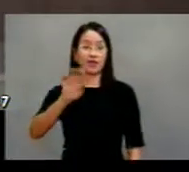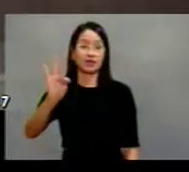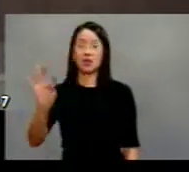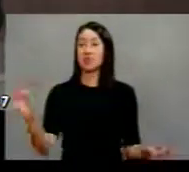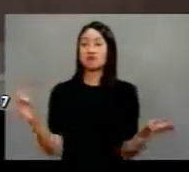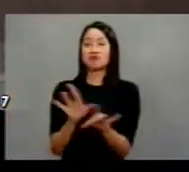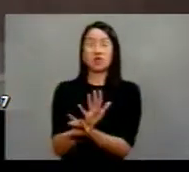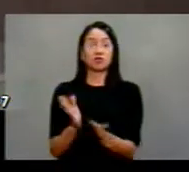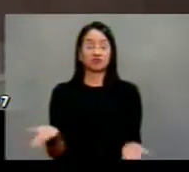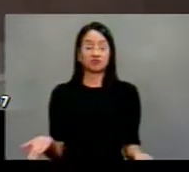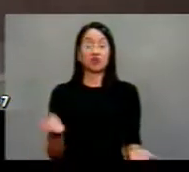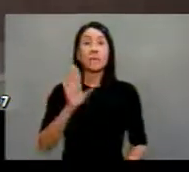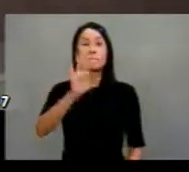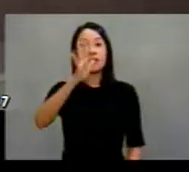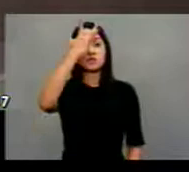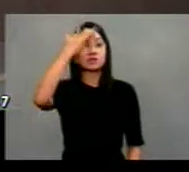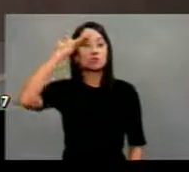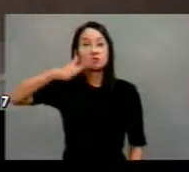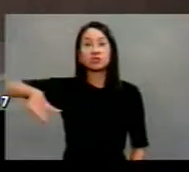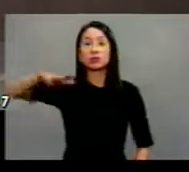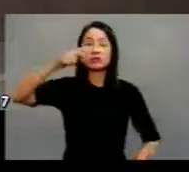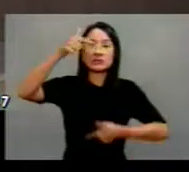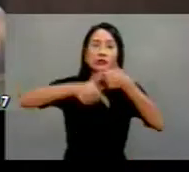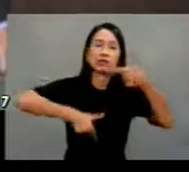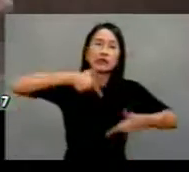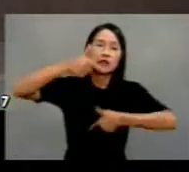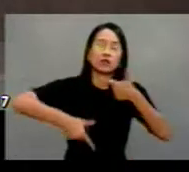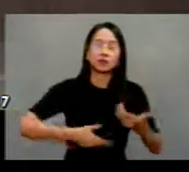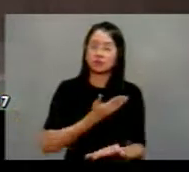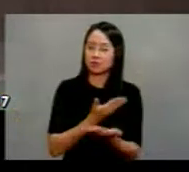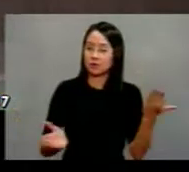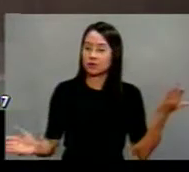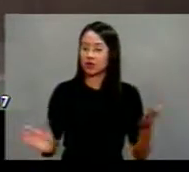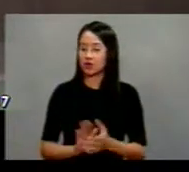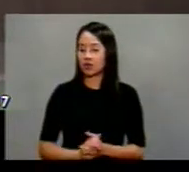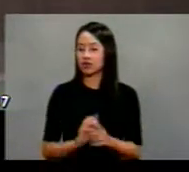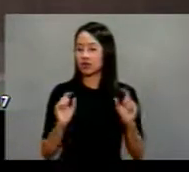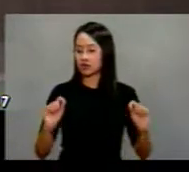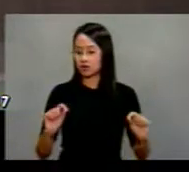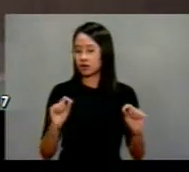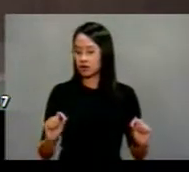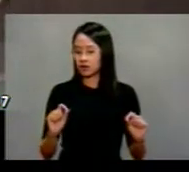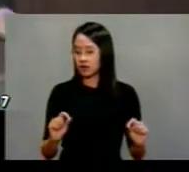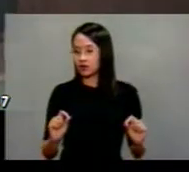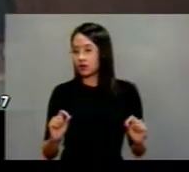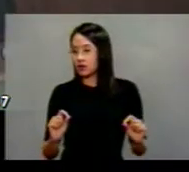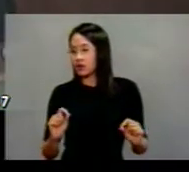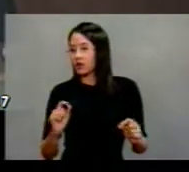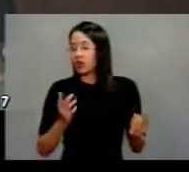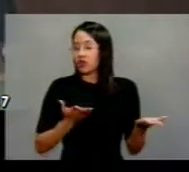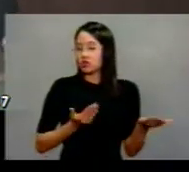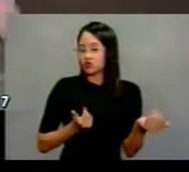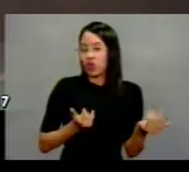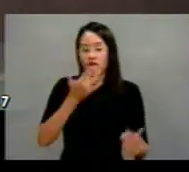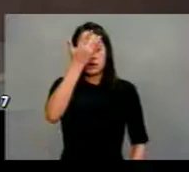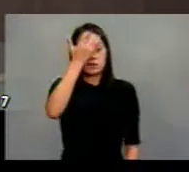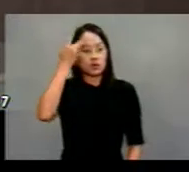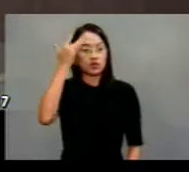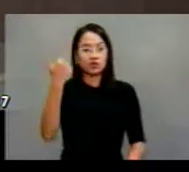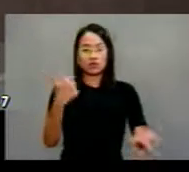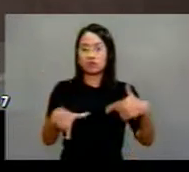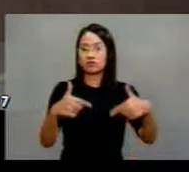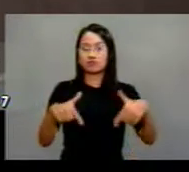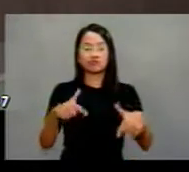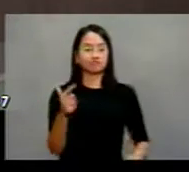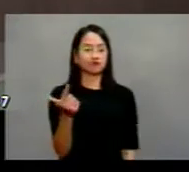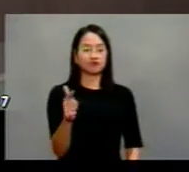grande mentira, os trabalhadores vão perder com isso. Nós temos hoje uma geração de jovens desempregados. Esses